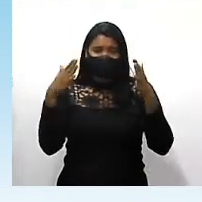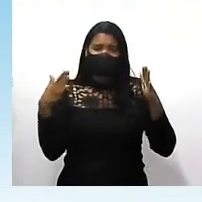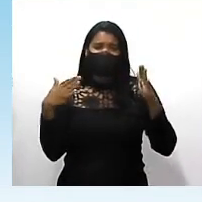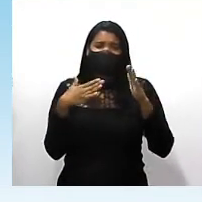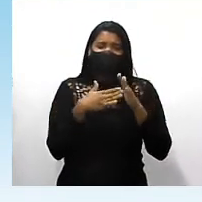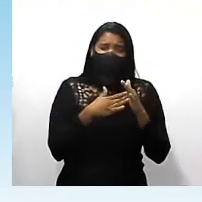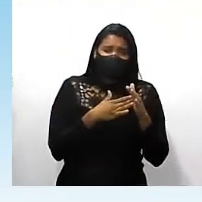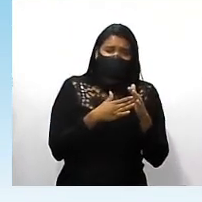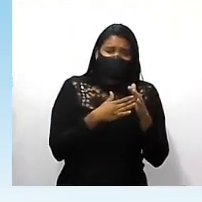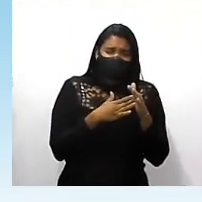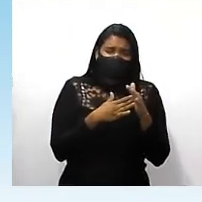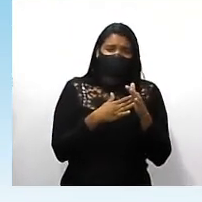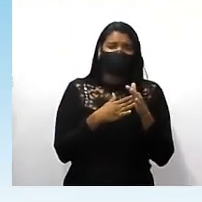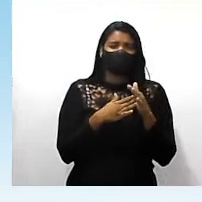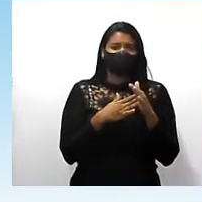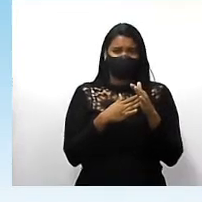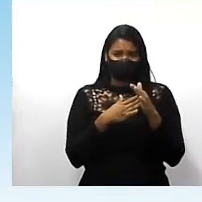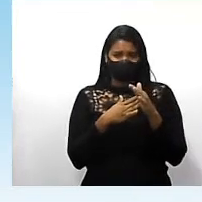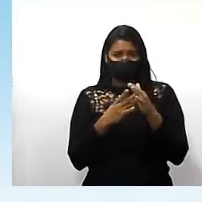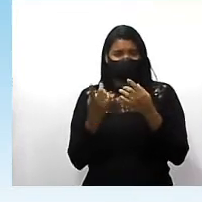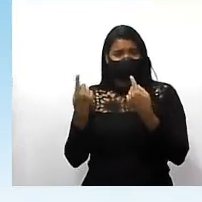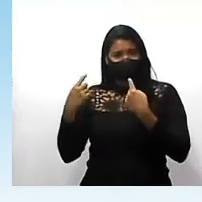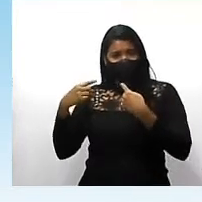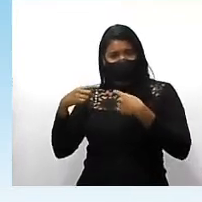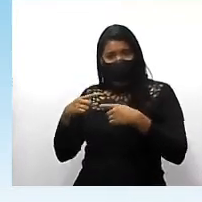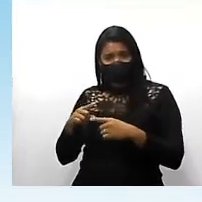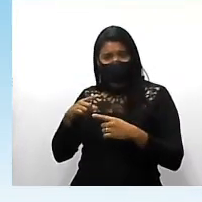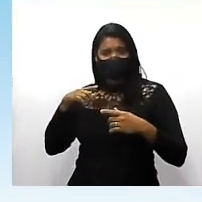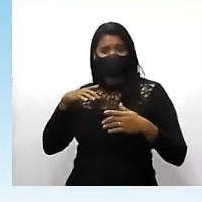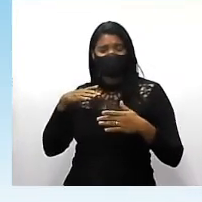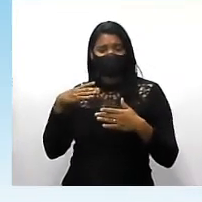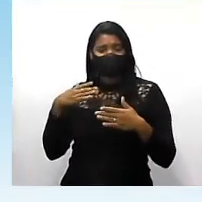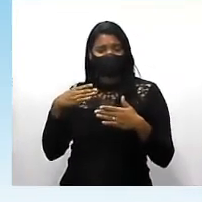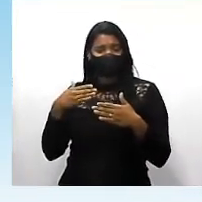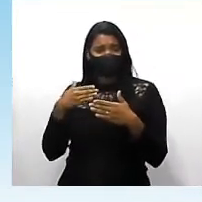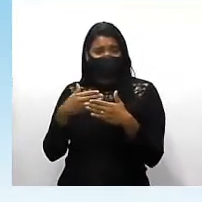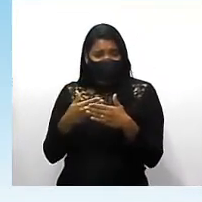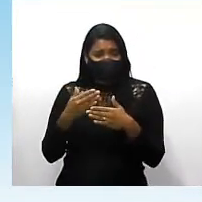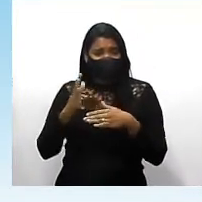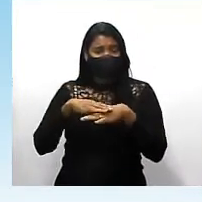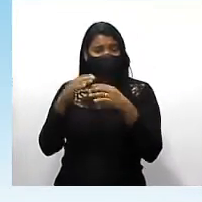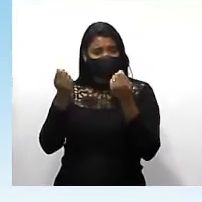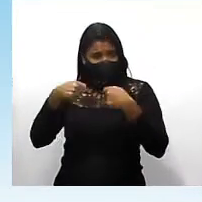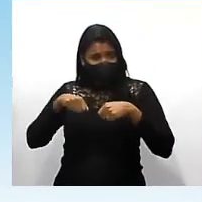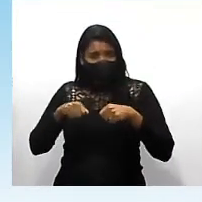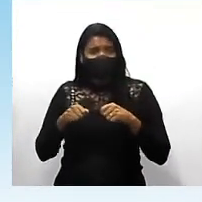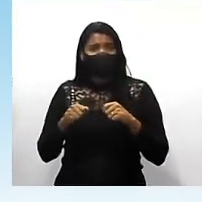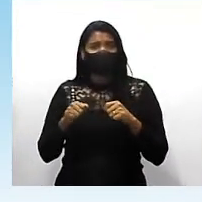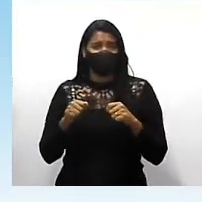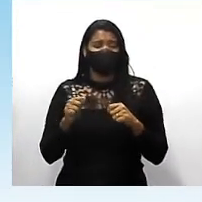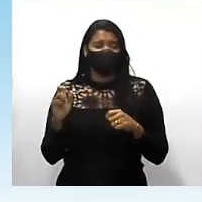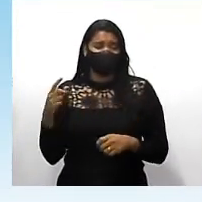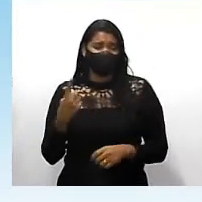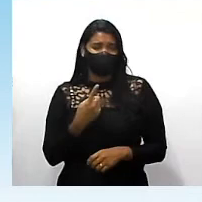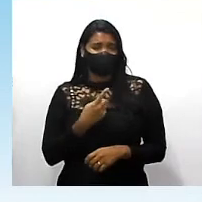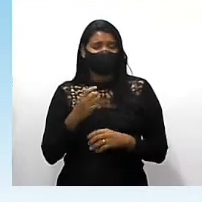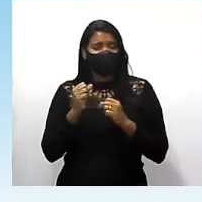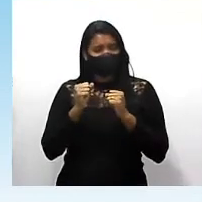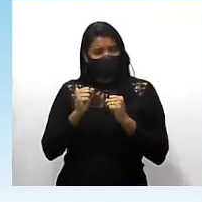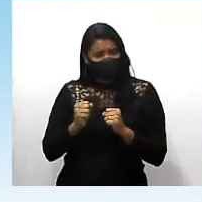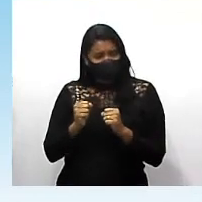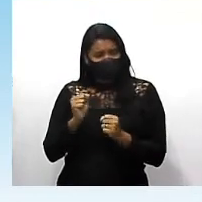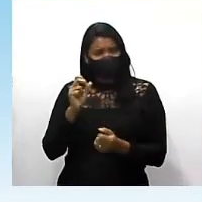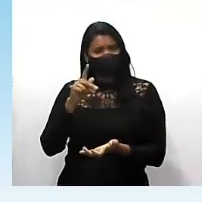limites, quais são os desafios ou até mesmo as possibilidades para que venhamos